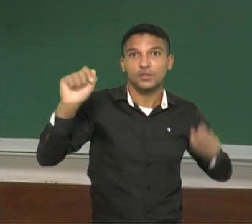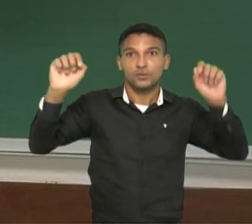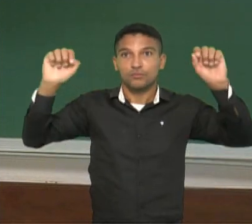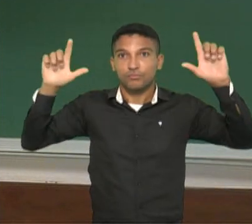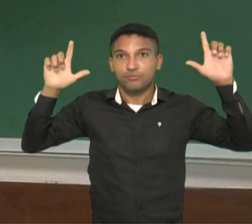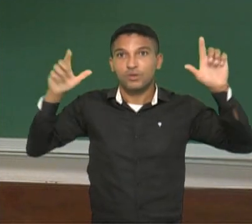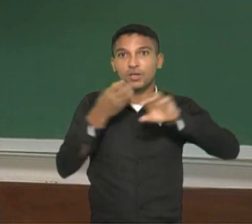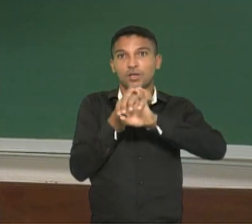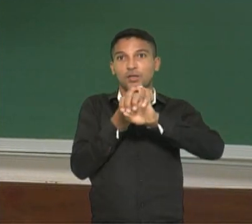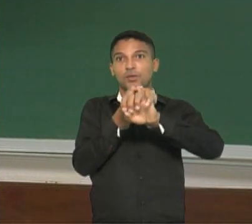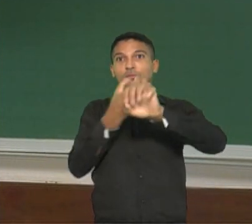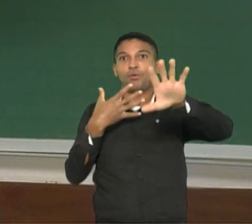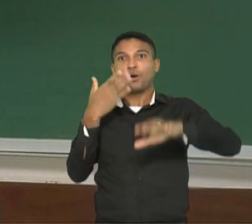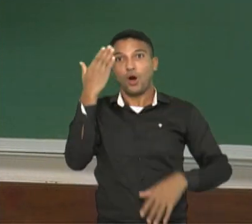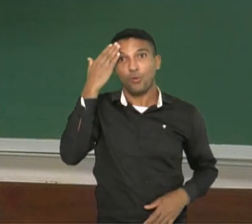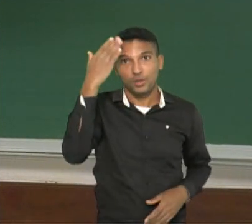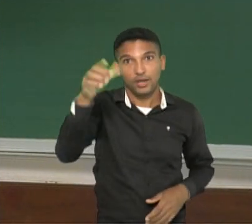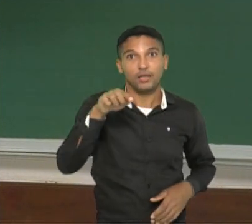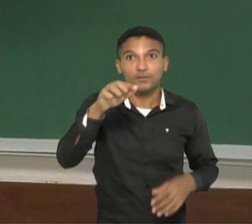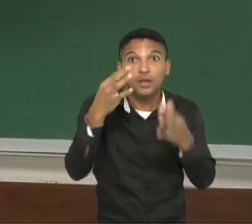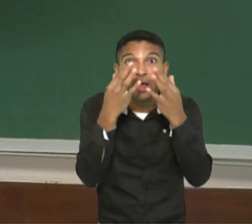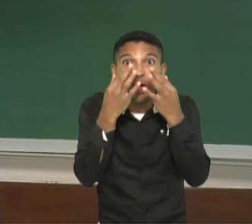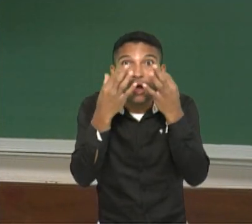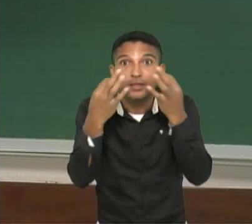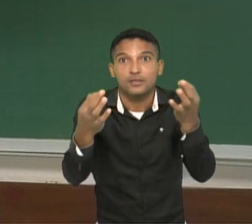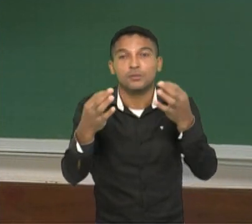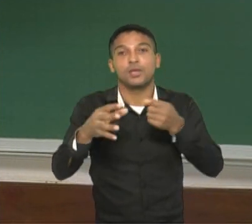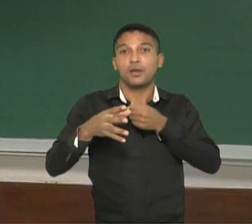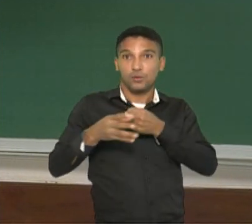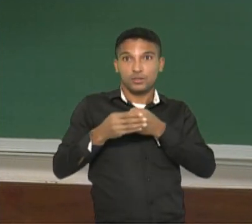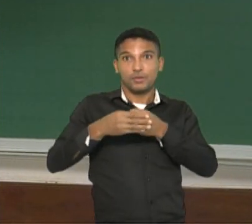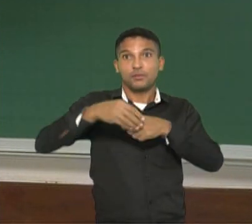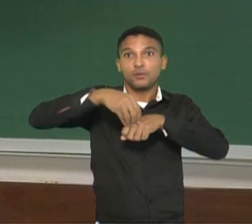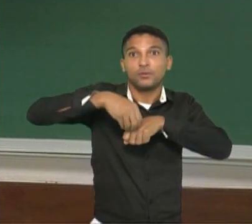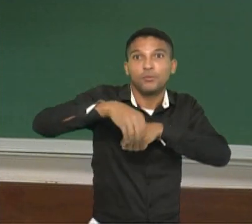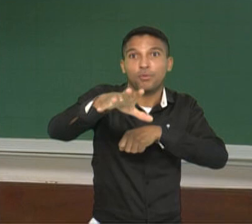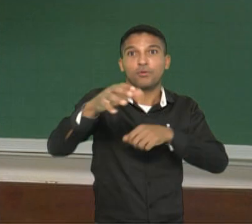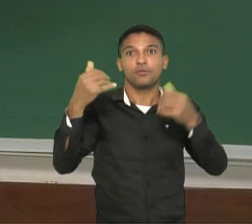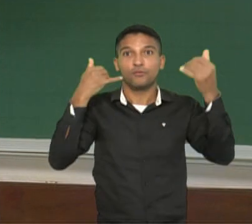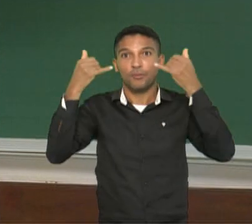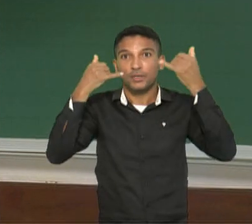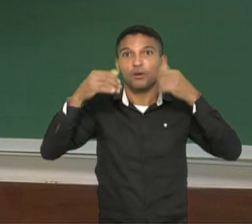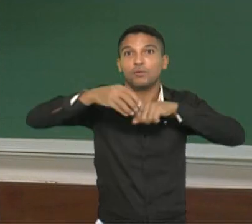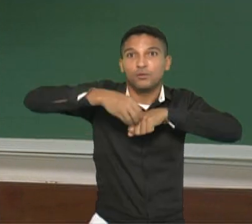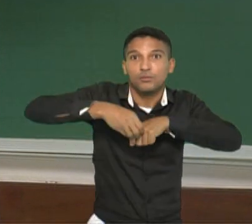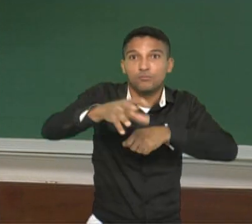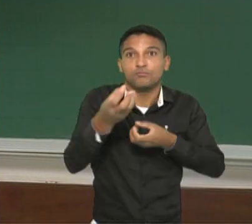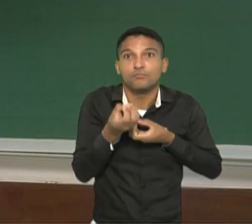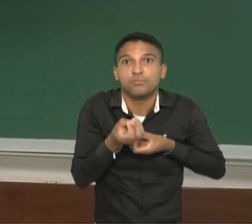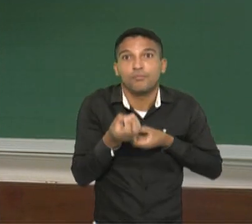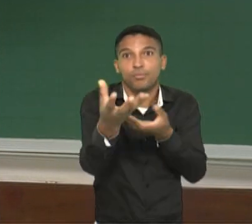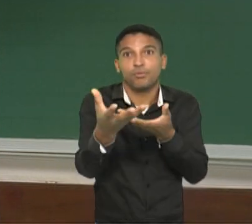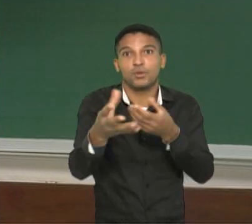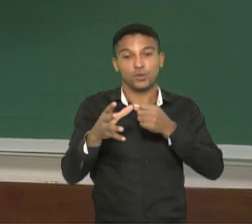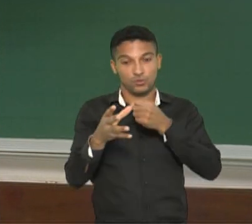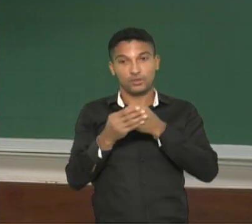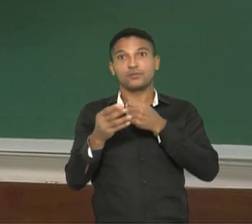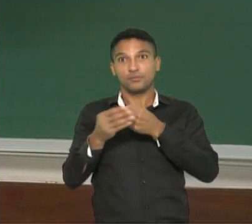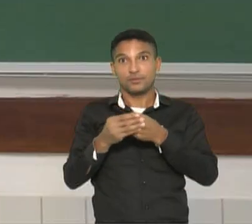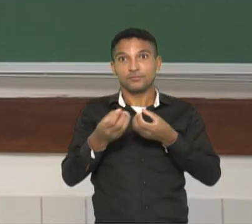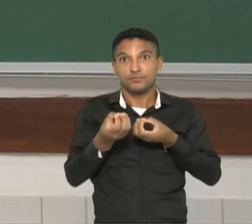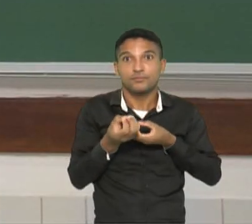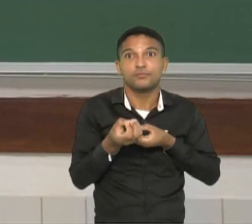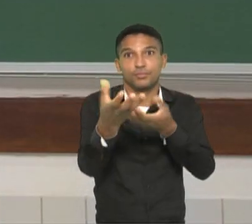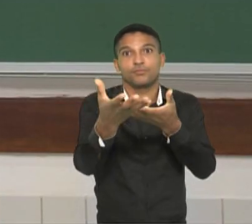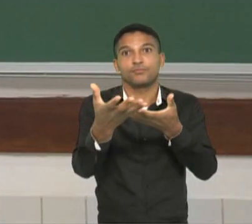aonde quer que você esteja para levar para você um pouco de conhecimento, um pouco de informação, compartilhar com você um pouquinho daquele conhecimento que nós temos.